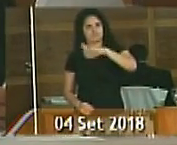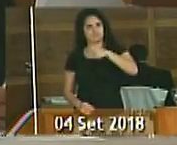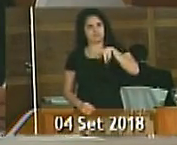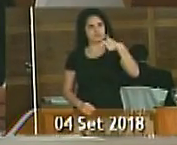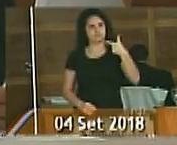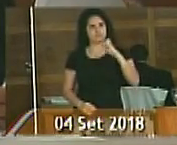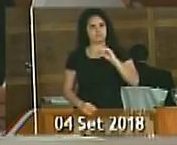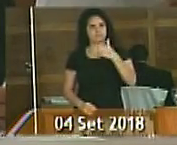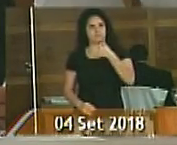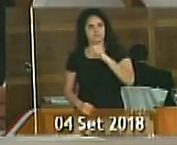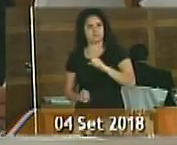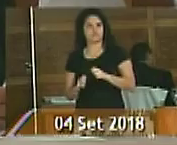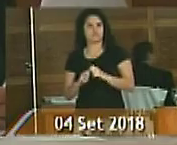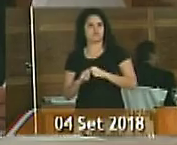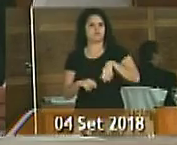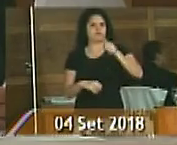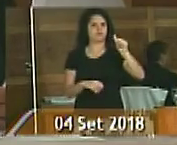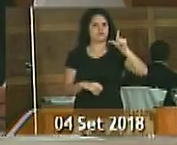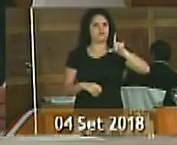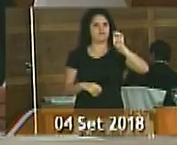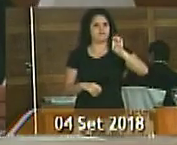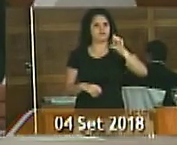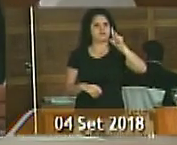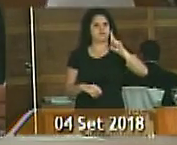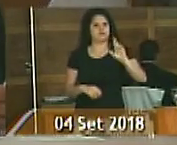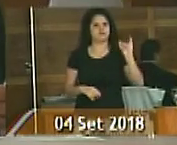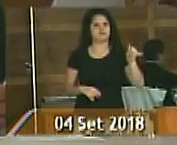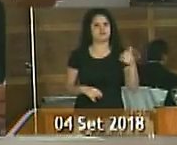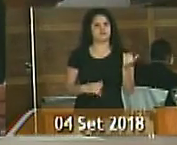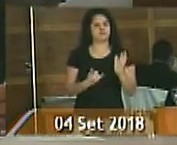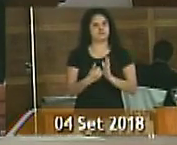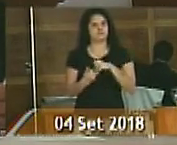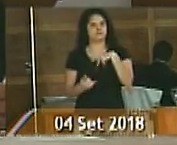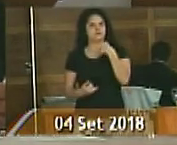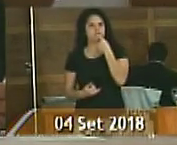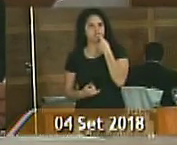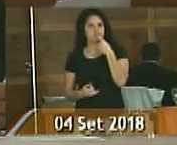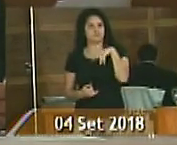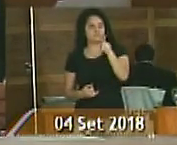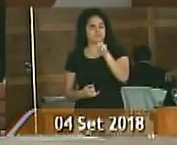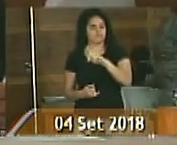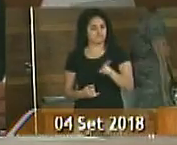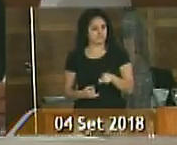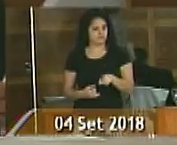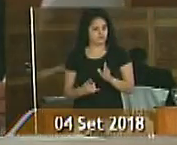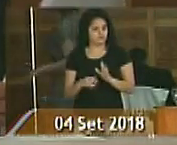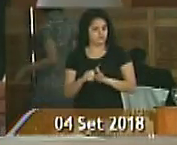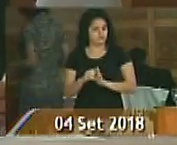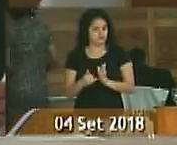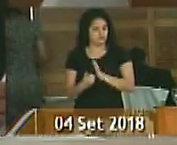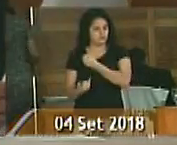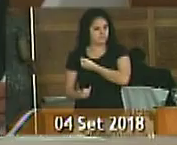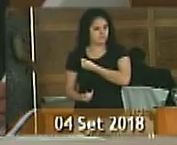089/2018, de autoria da Alerj. E requerimento verbal do vereador Zé Augusto para o requerimento número